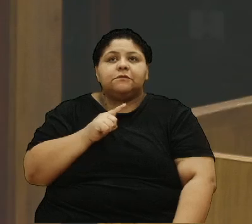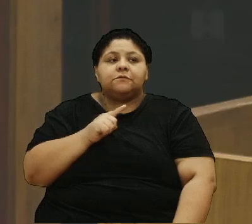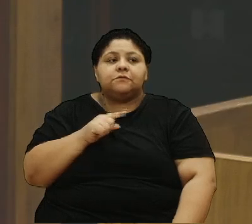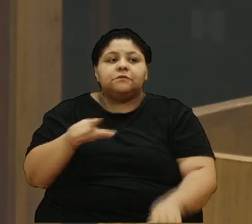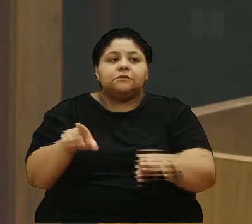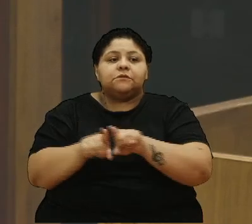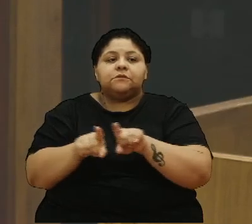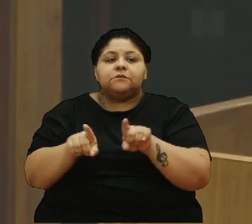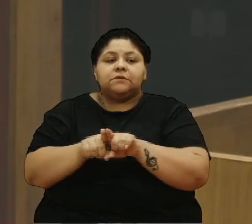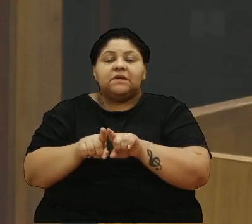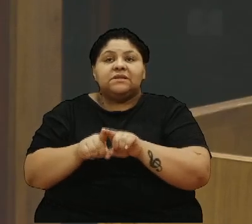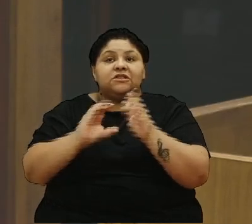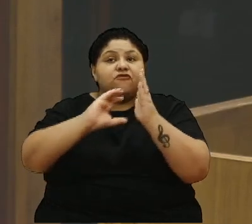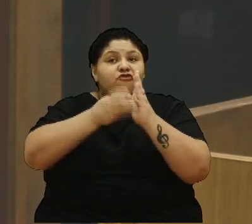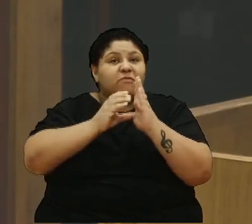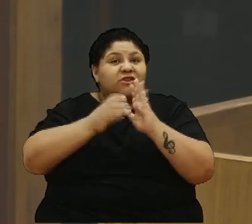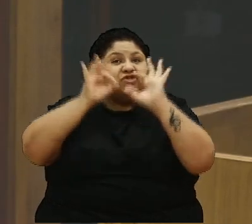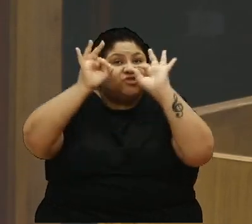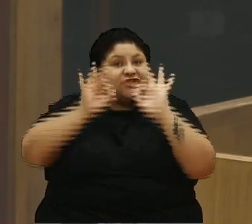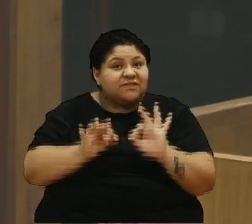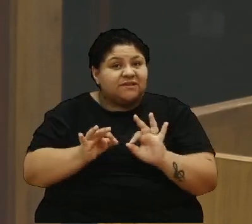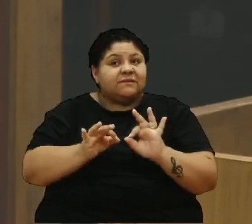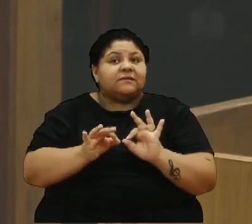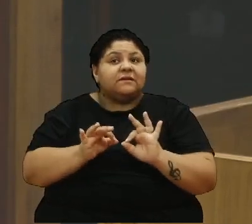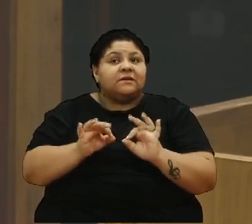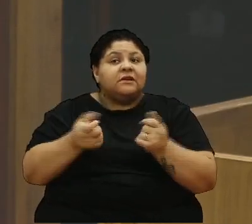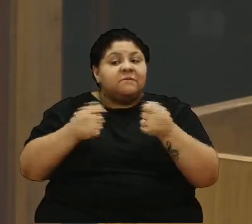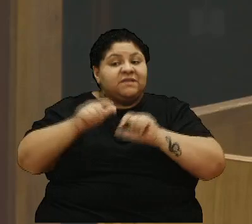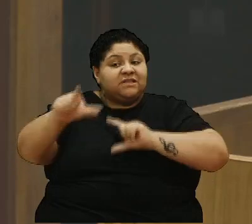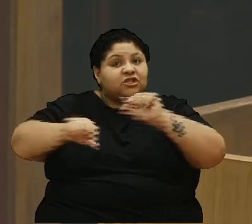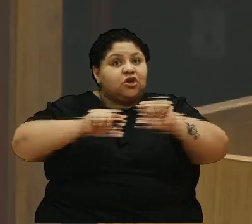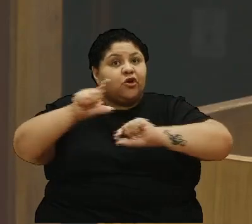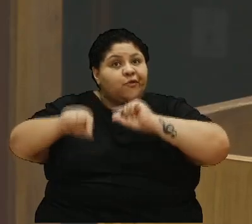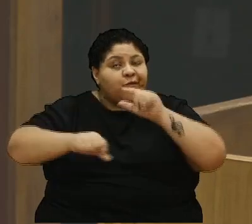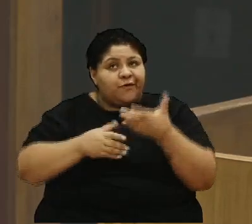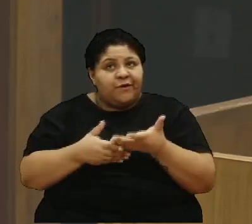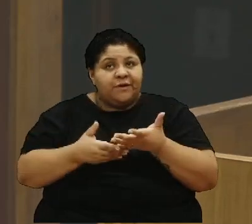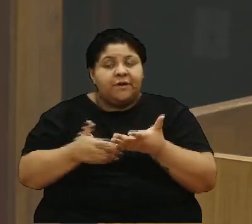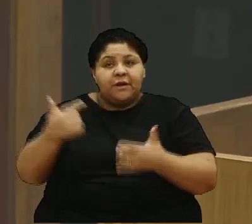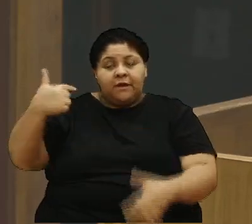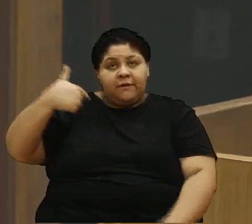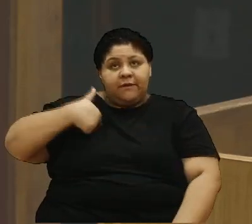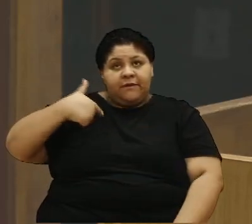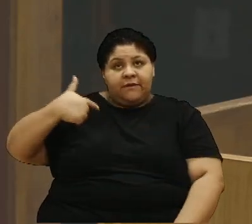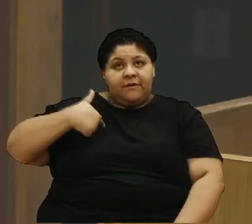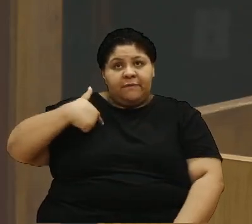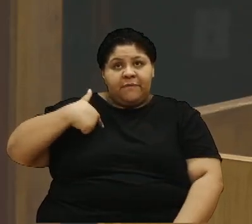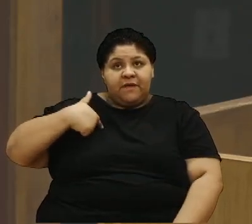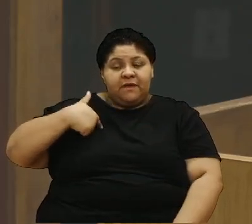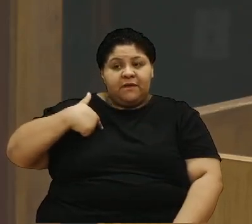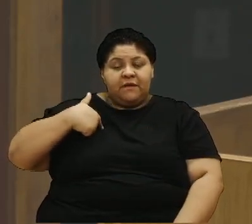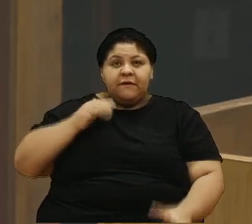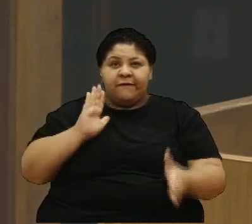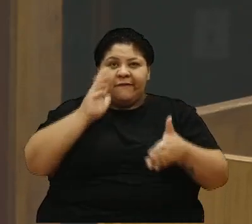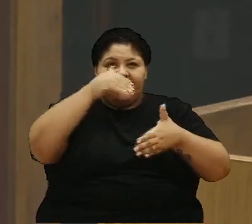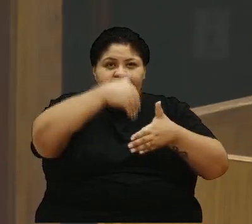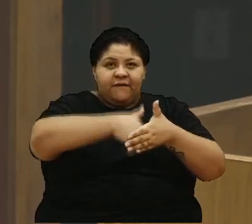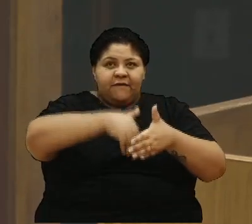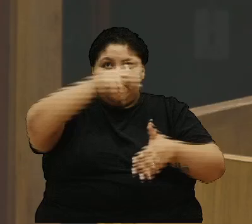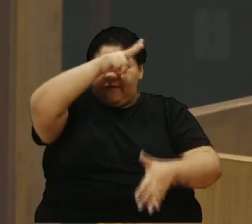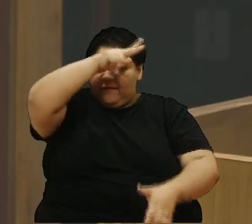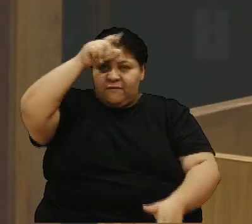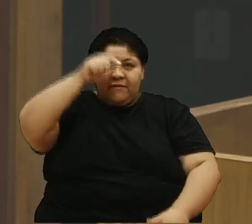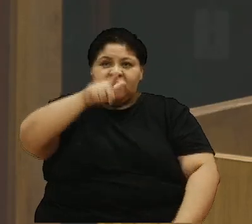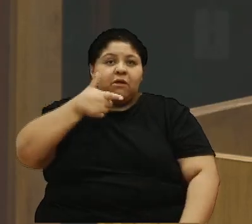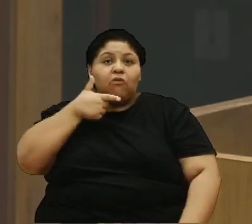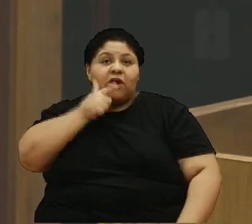esses dados e há de se ter alternativas. A minha candidata, a prefeita, não ganhou